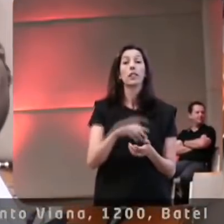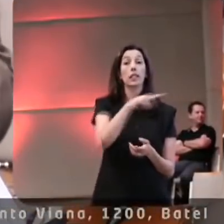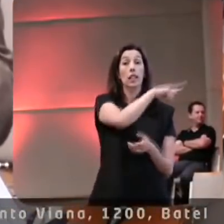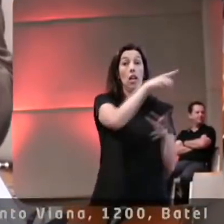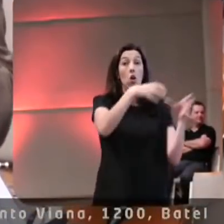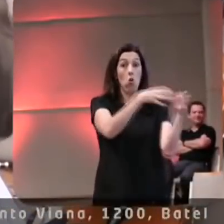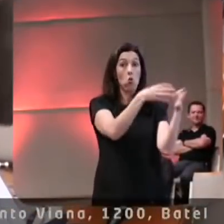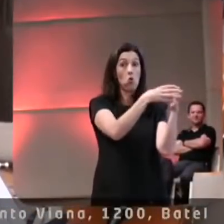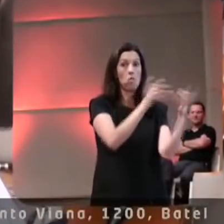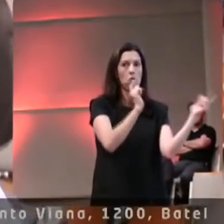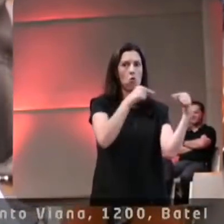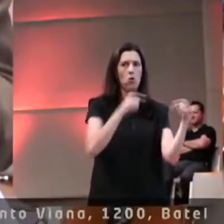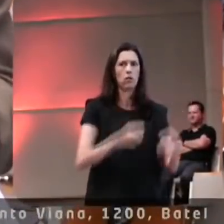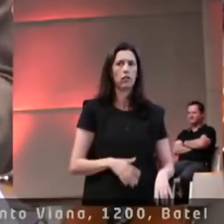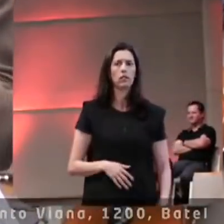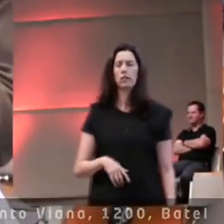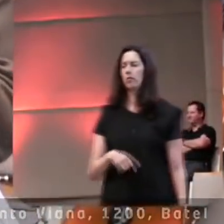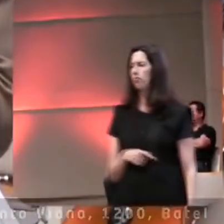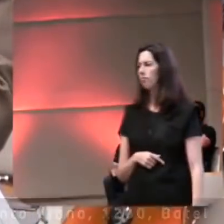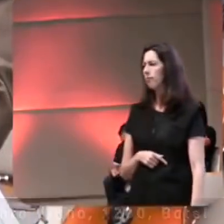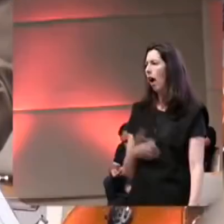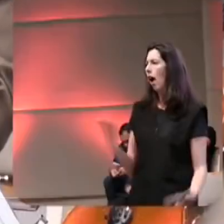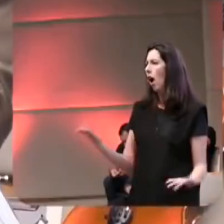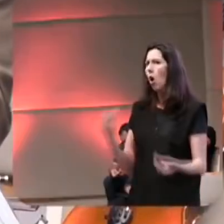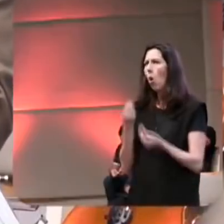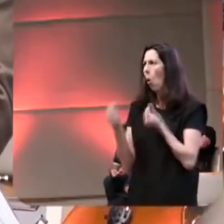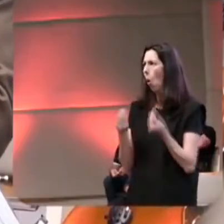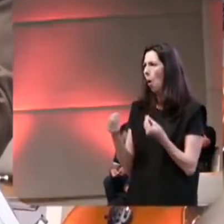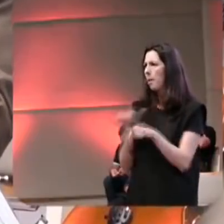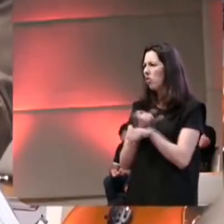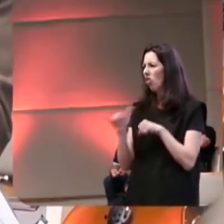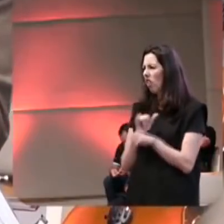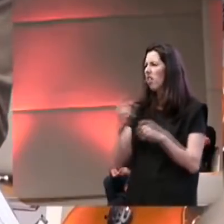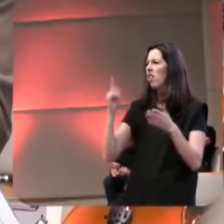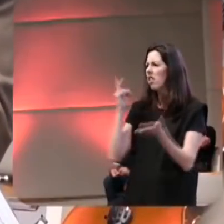uma tropa bastante grande e mandou a uma